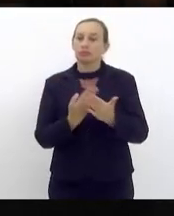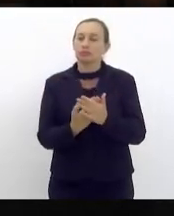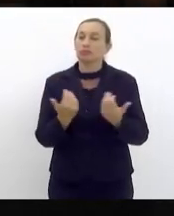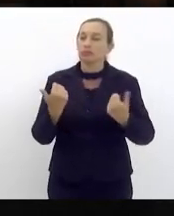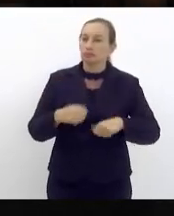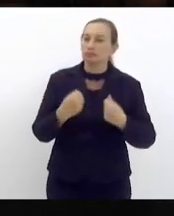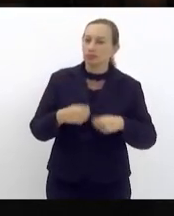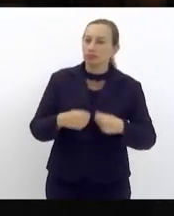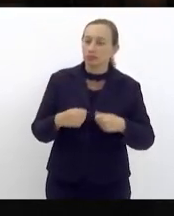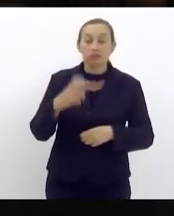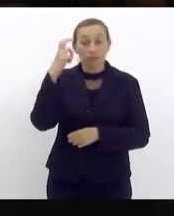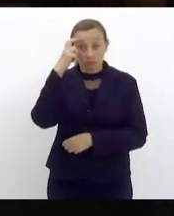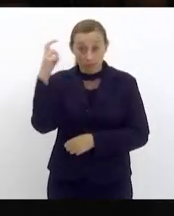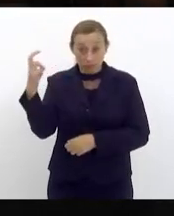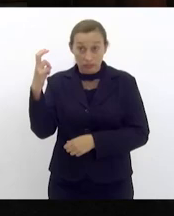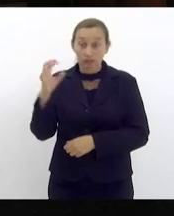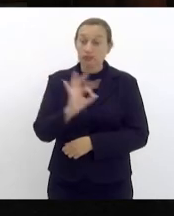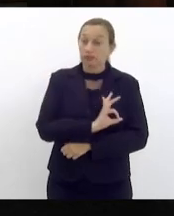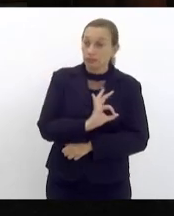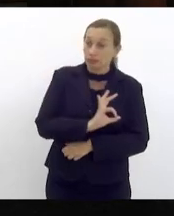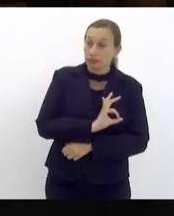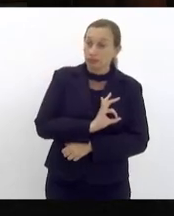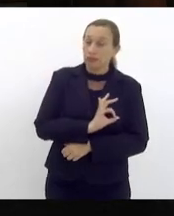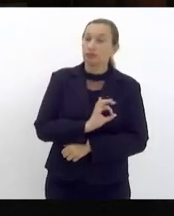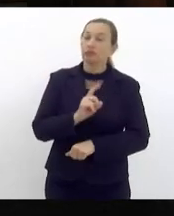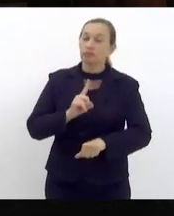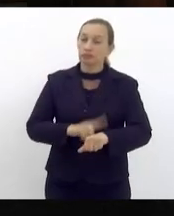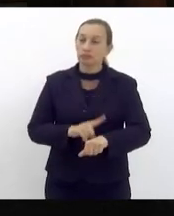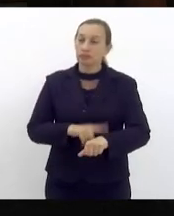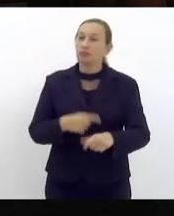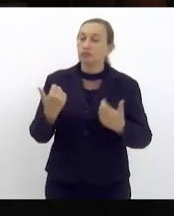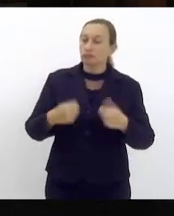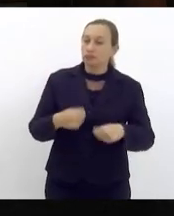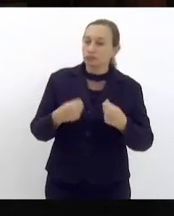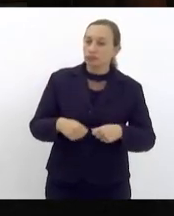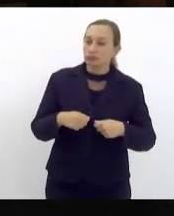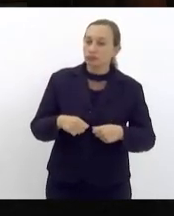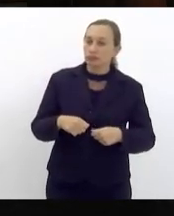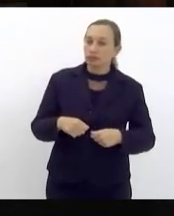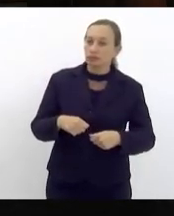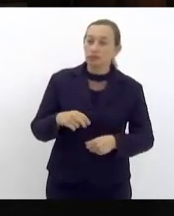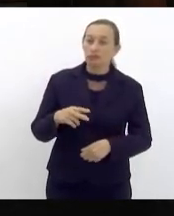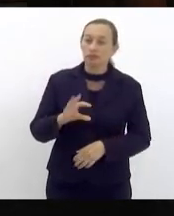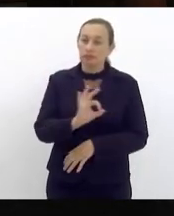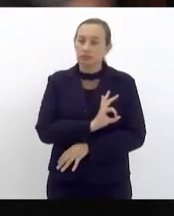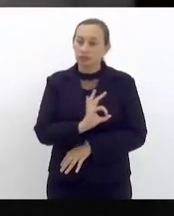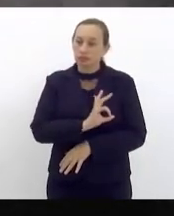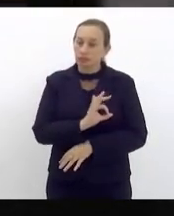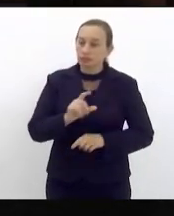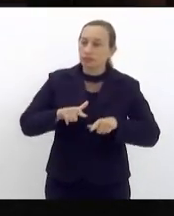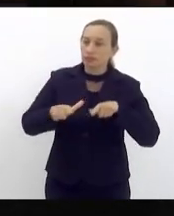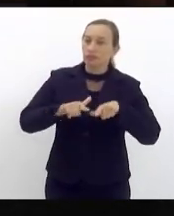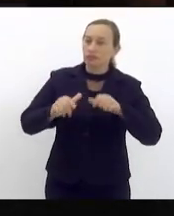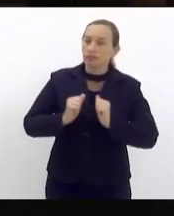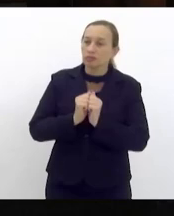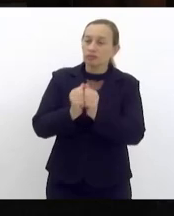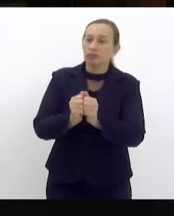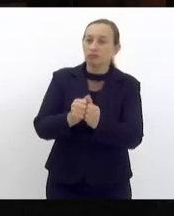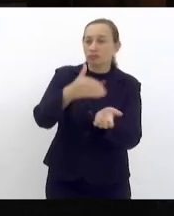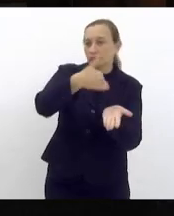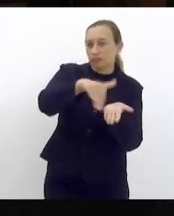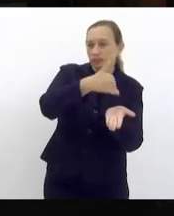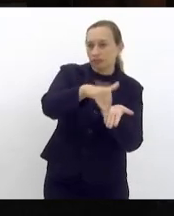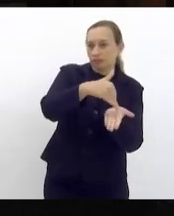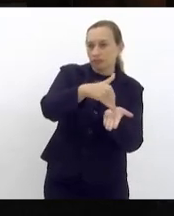precisa da Inteligência da polícia nessa situação precisamos que as forças policiais trabalham junto com a secretaria